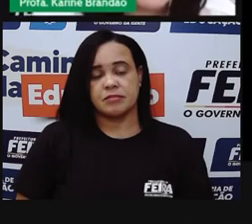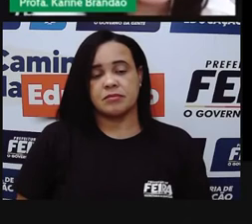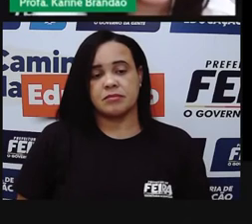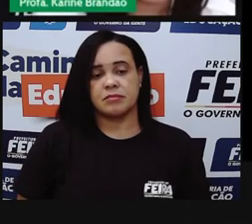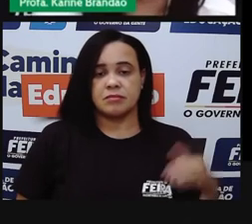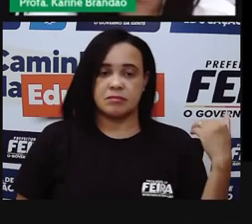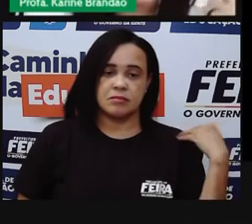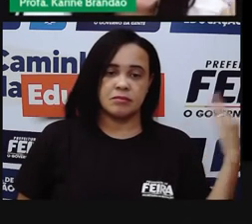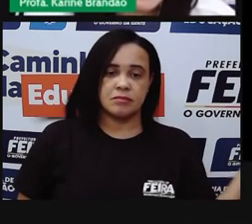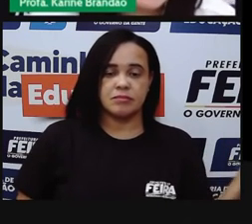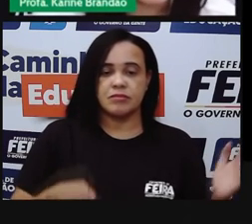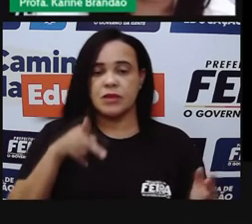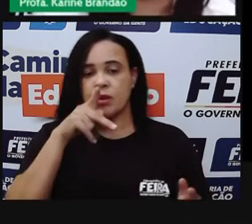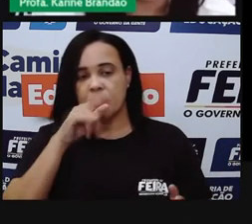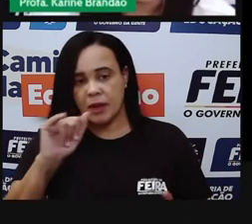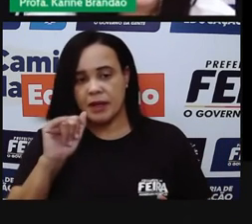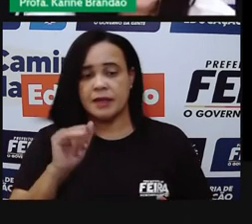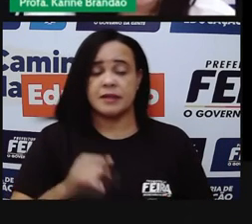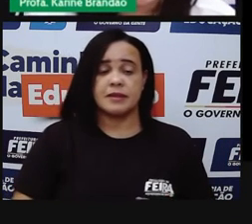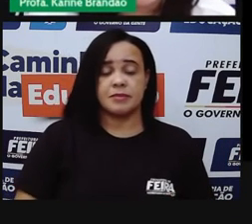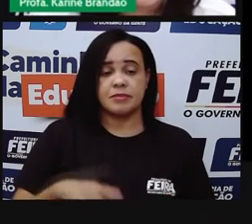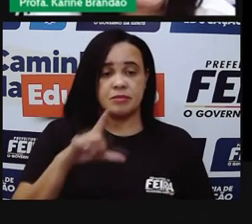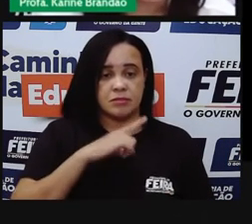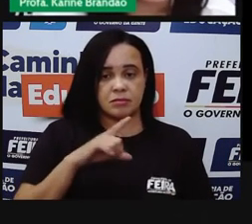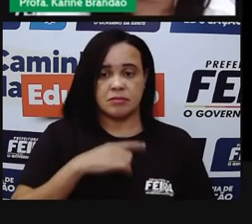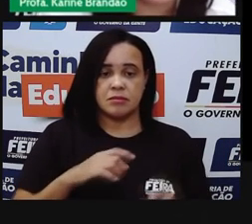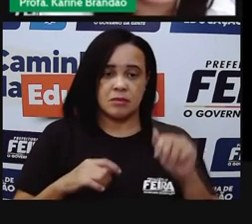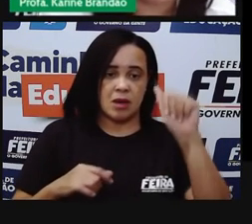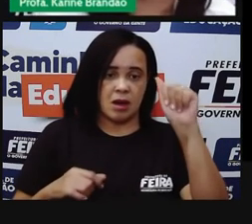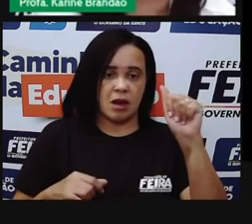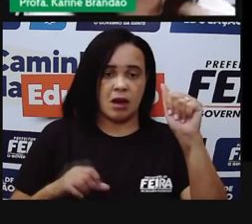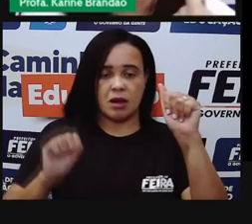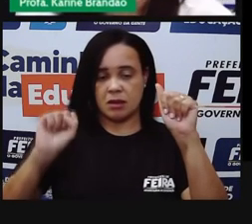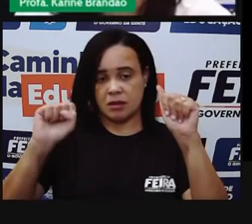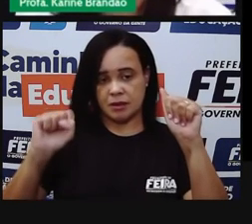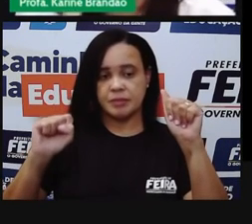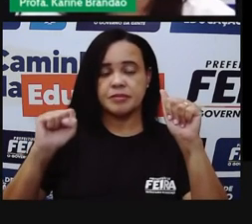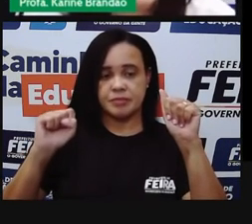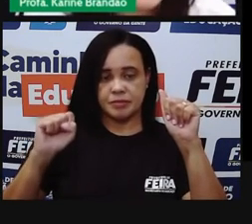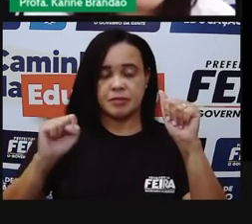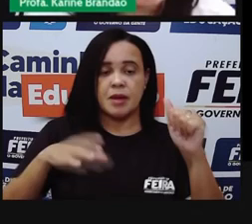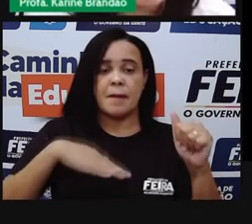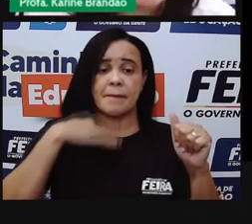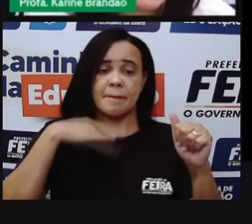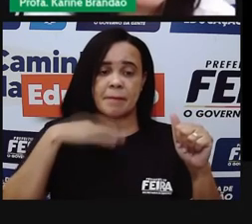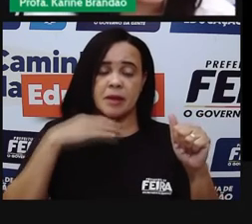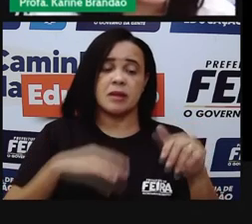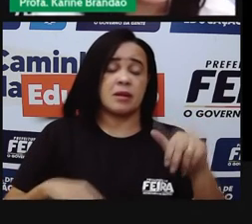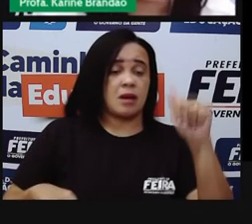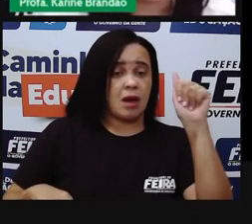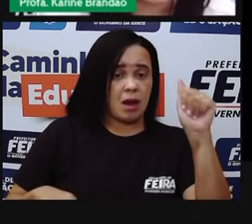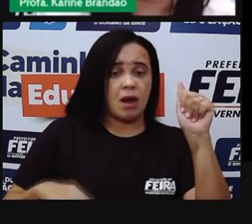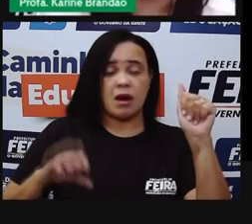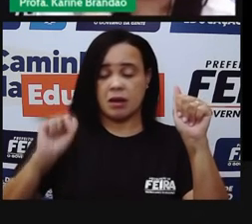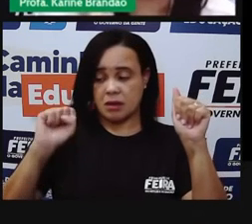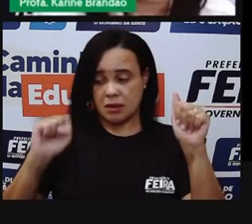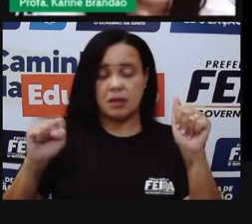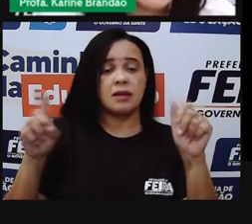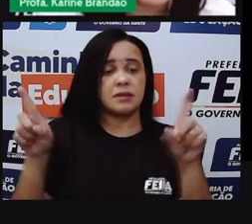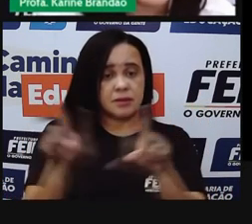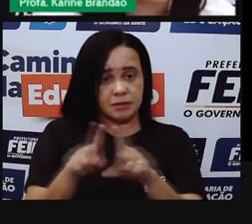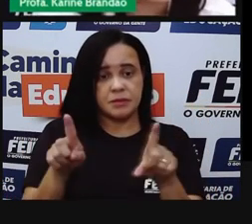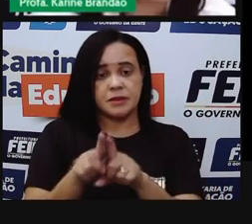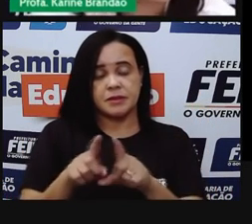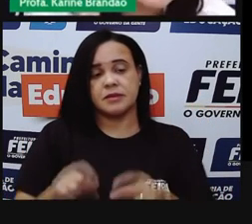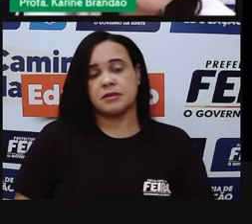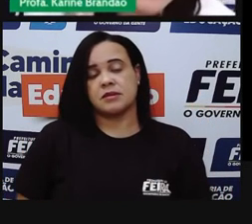o pai, ele tem A e S. E a mãe tem A e S. O que que acontece? Se o